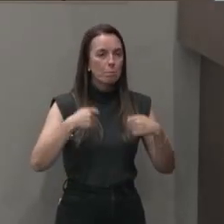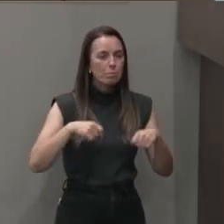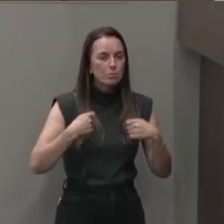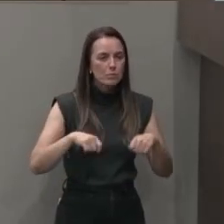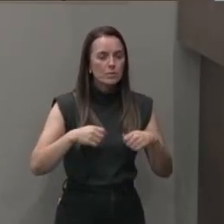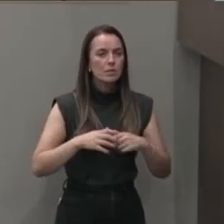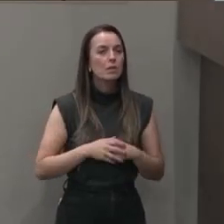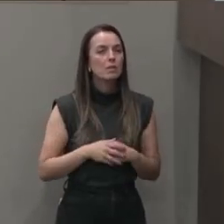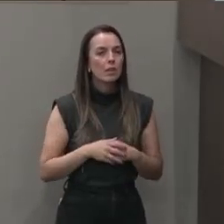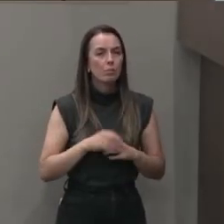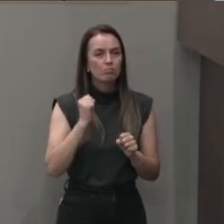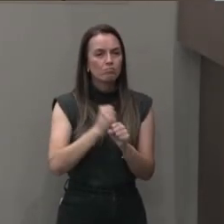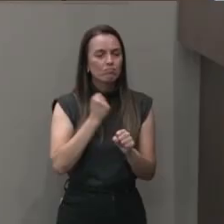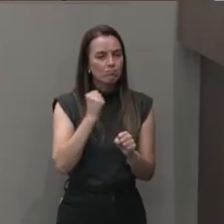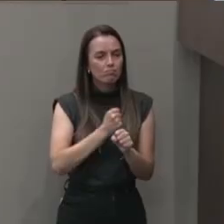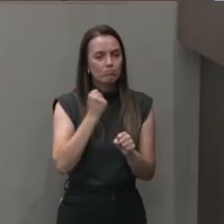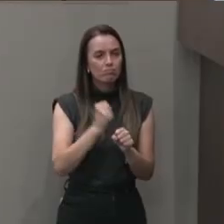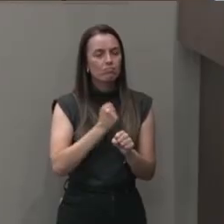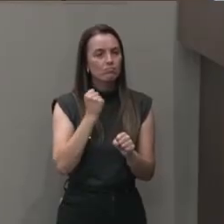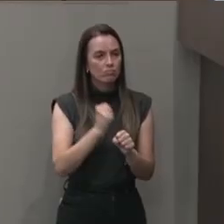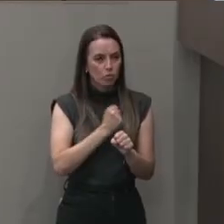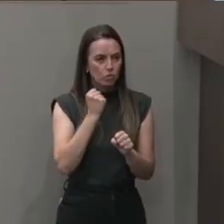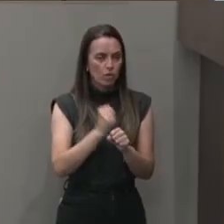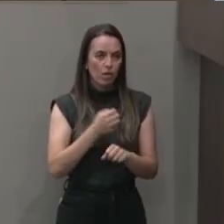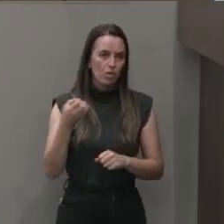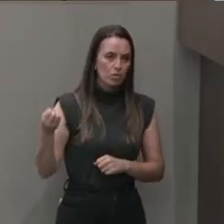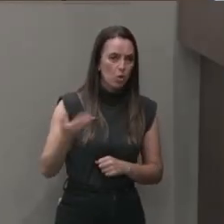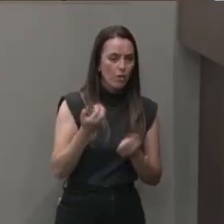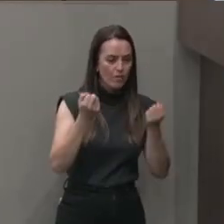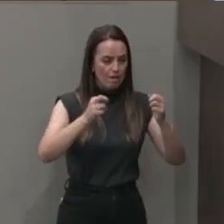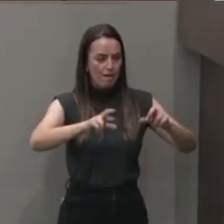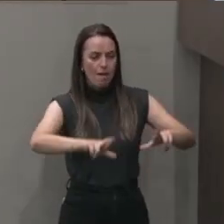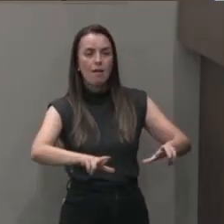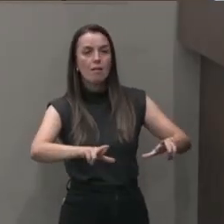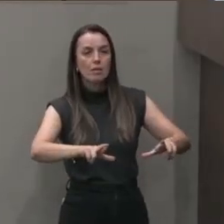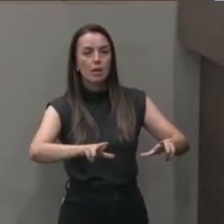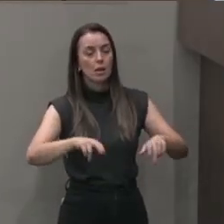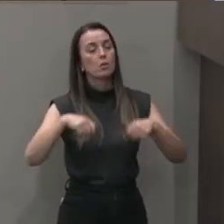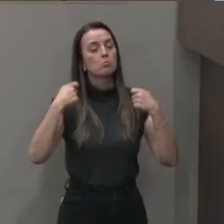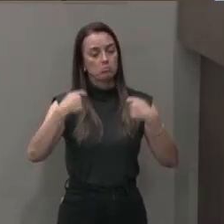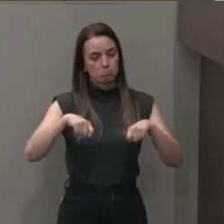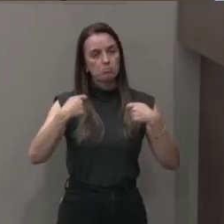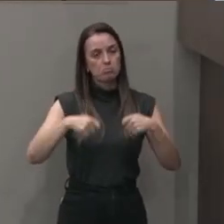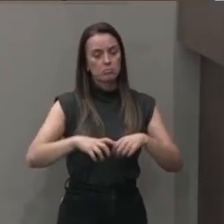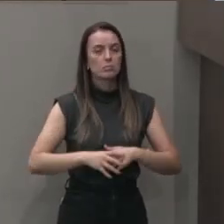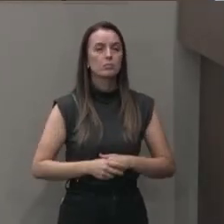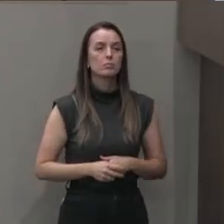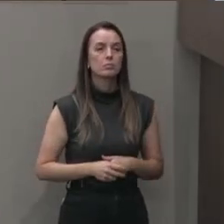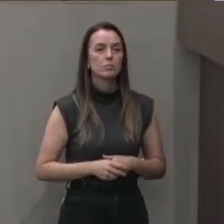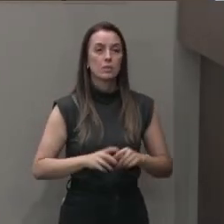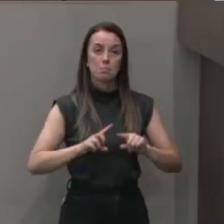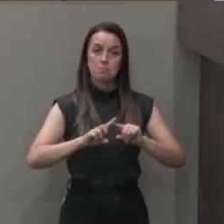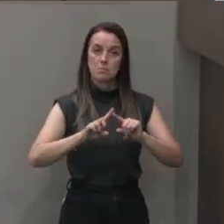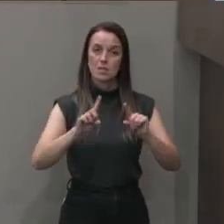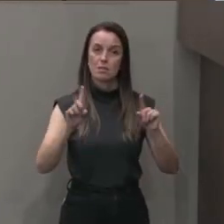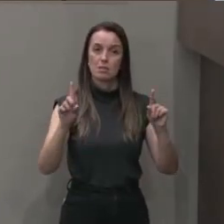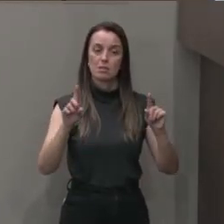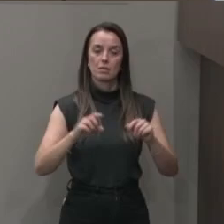Precisamos de construção de novas áreas? Precisamos.